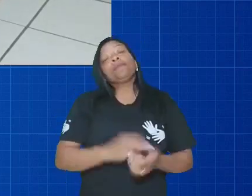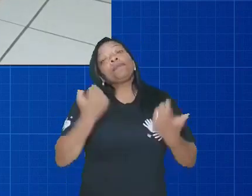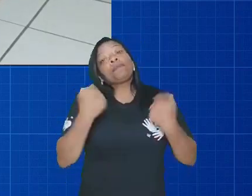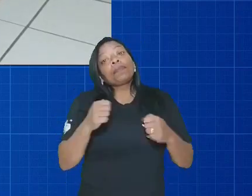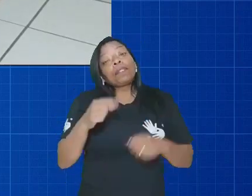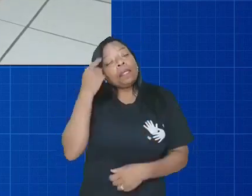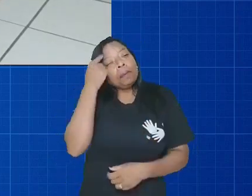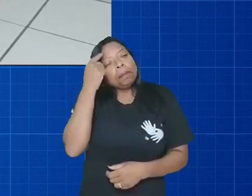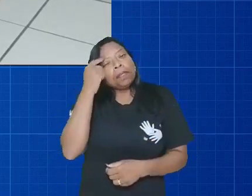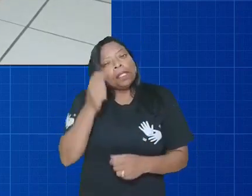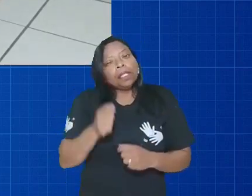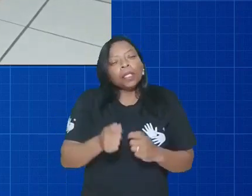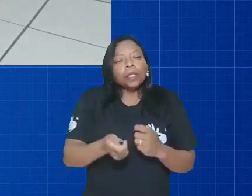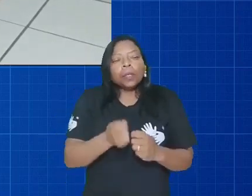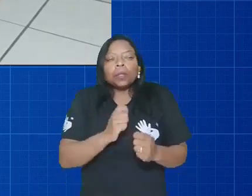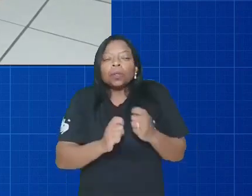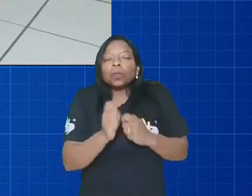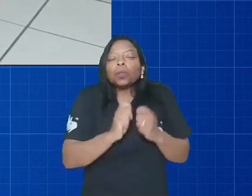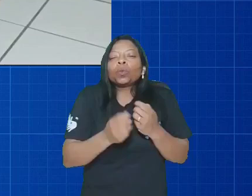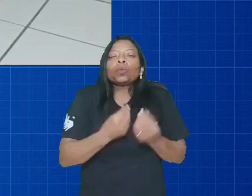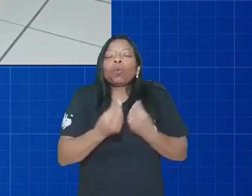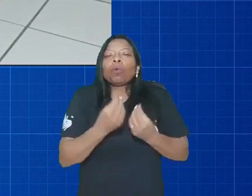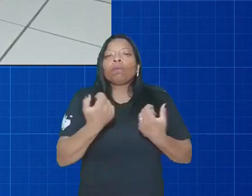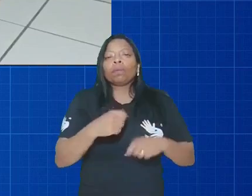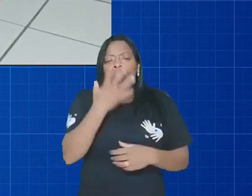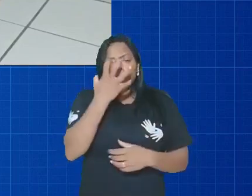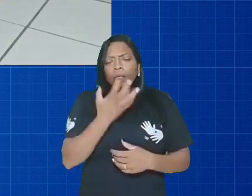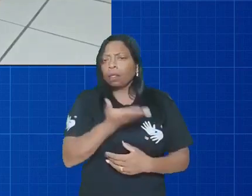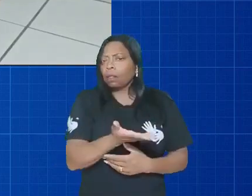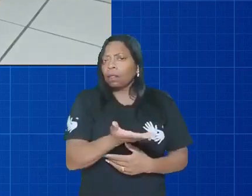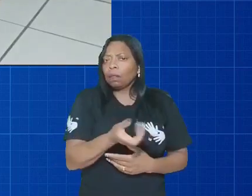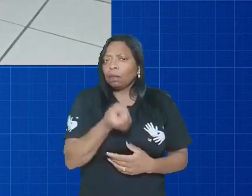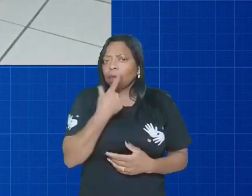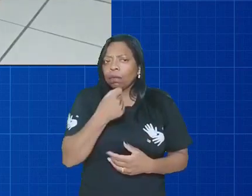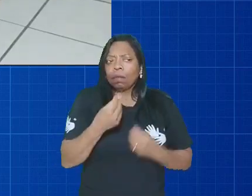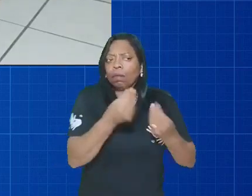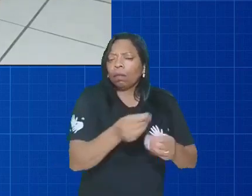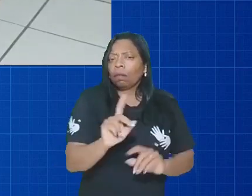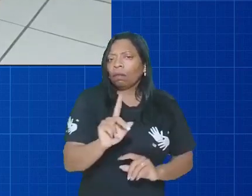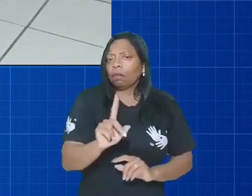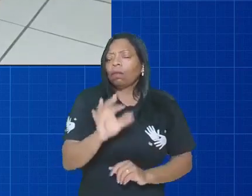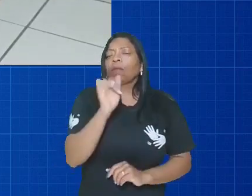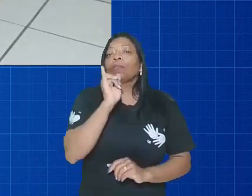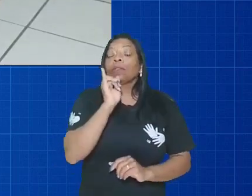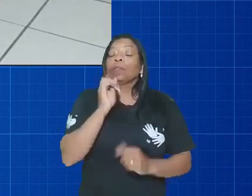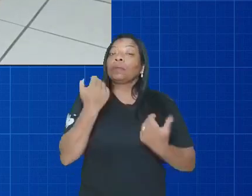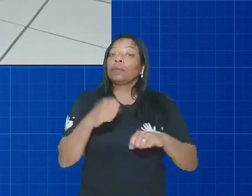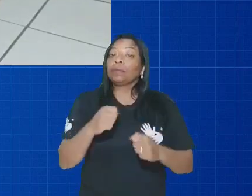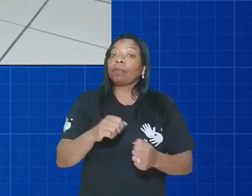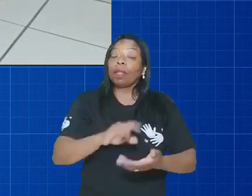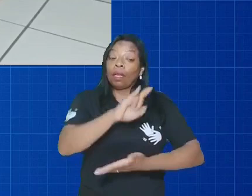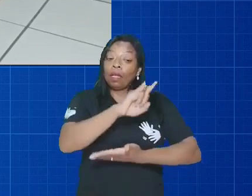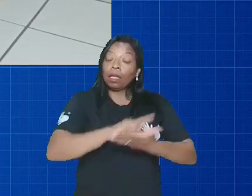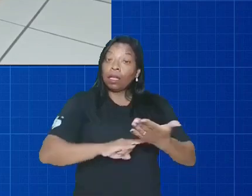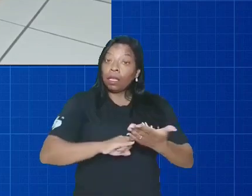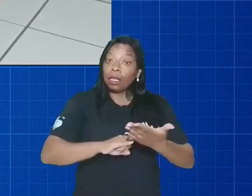agir com o máximo de clareza possível e seriedade. Um psicodiagnóstico, ele precisa